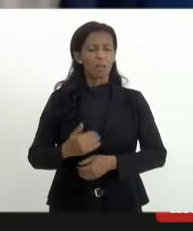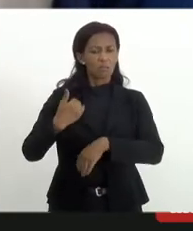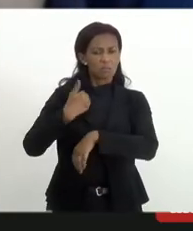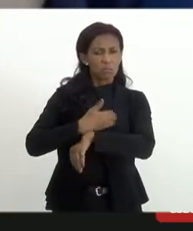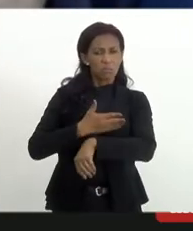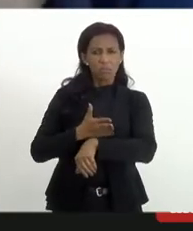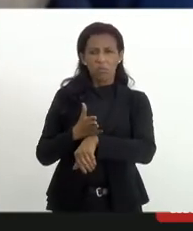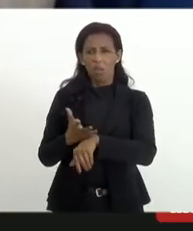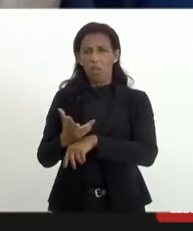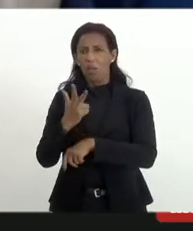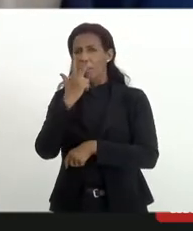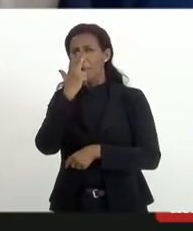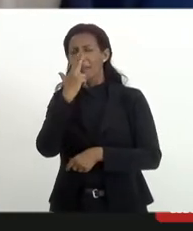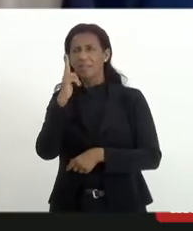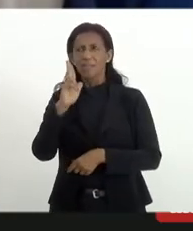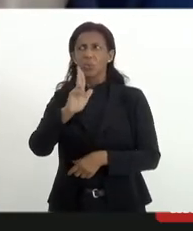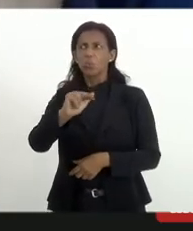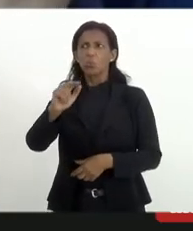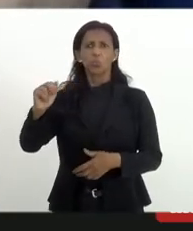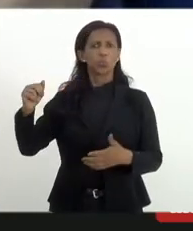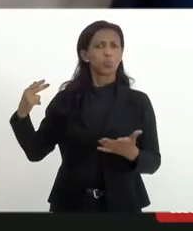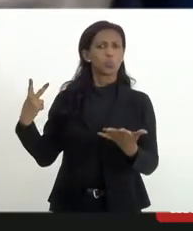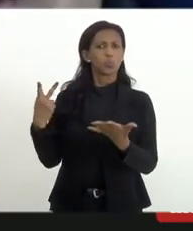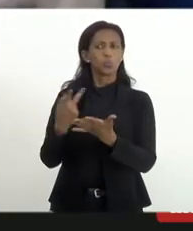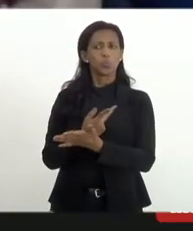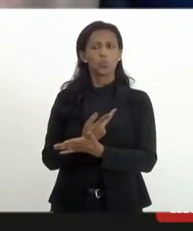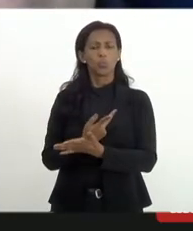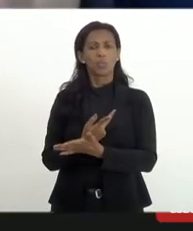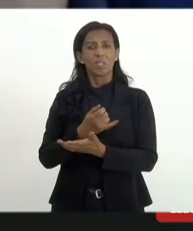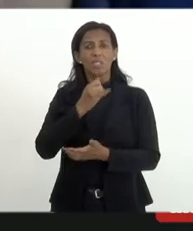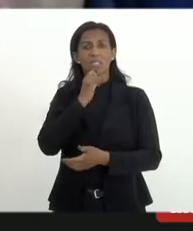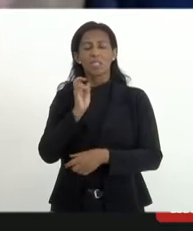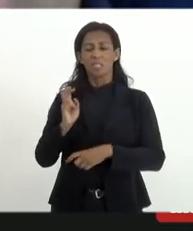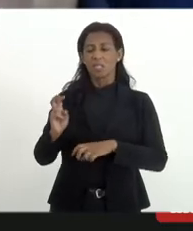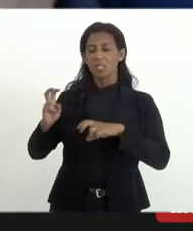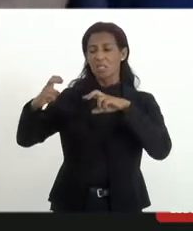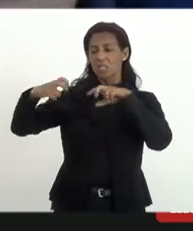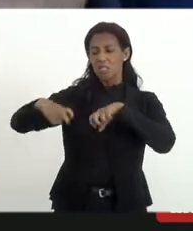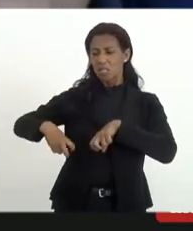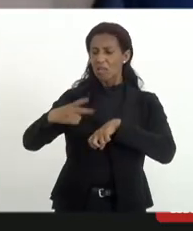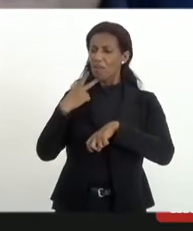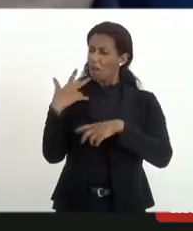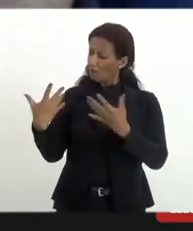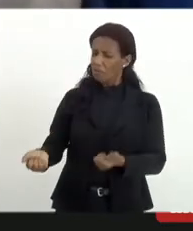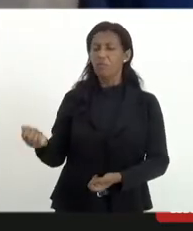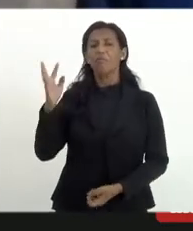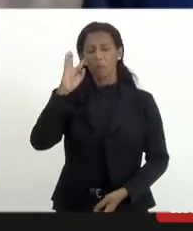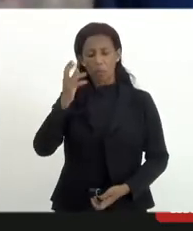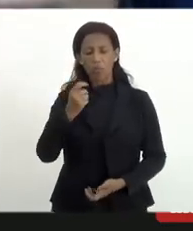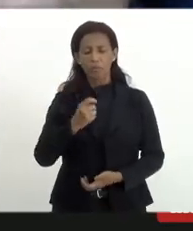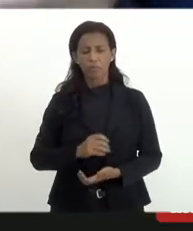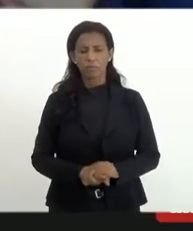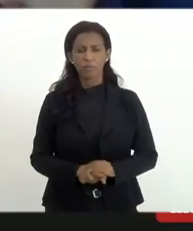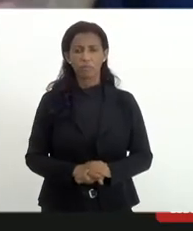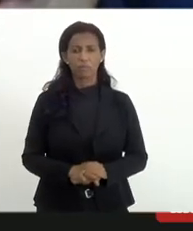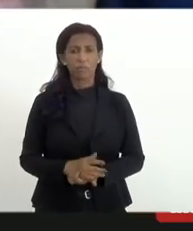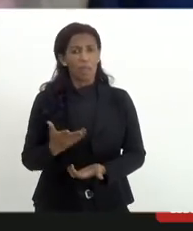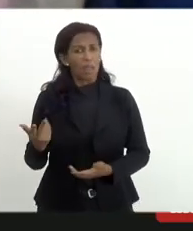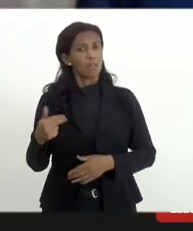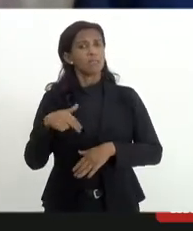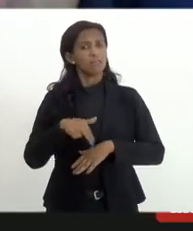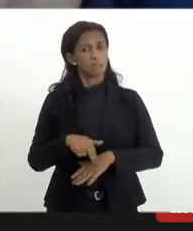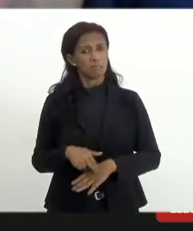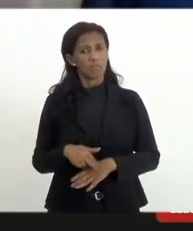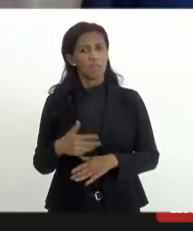momento, parece que nunca houve se sentar numa mesa e dizer com franqueza, vamos resolver. É isso que eu coloco. Acho